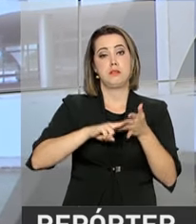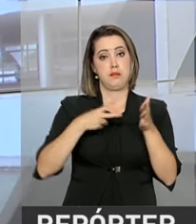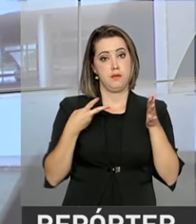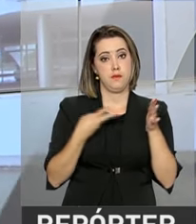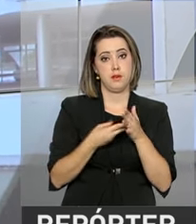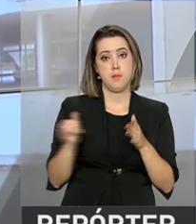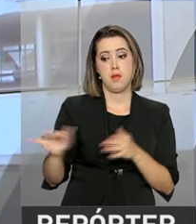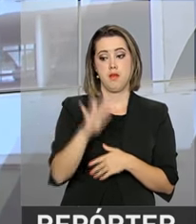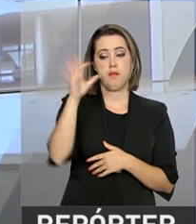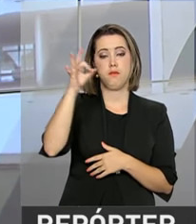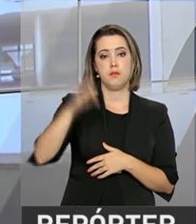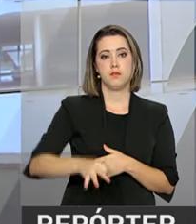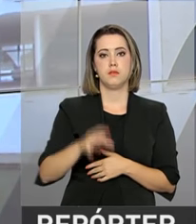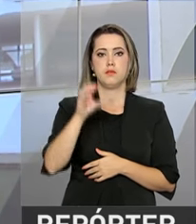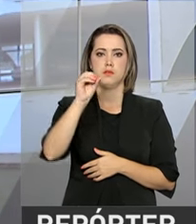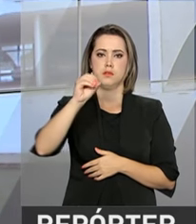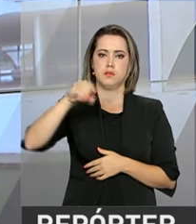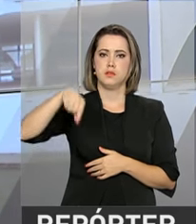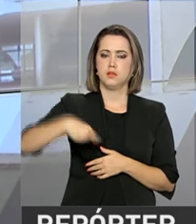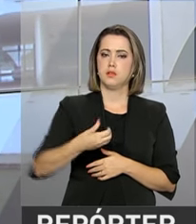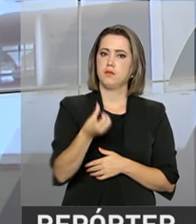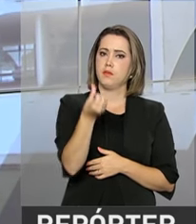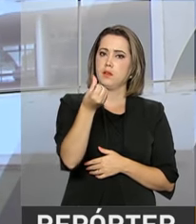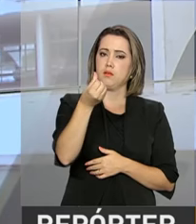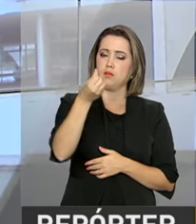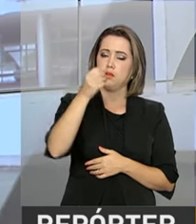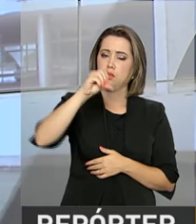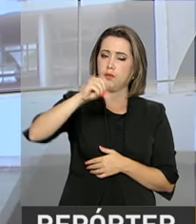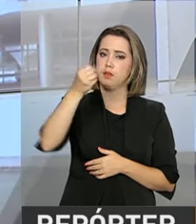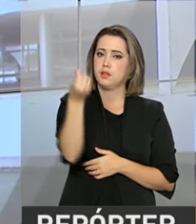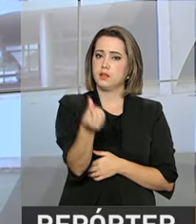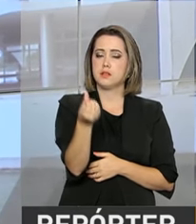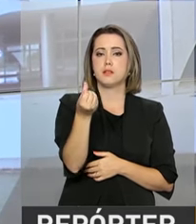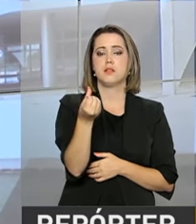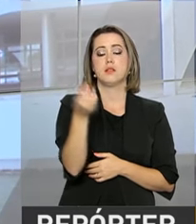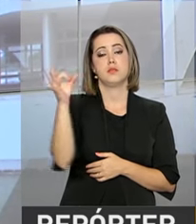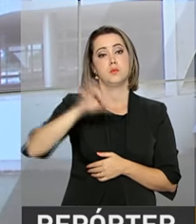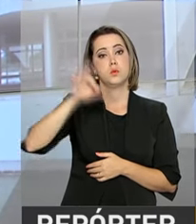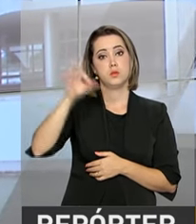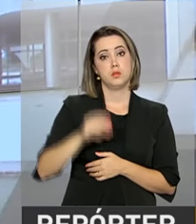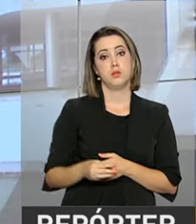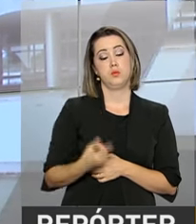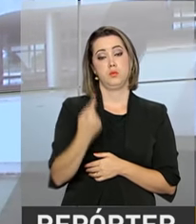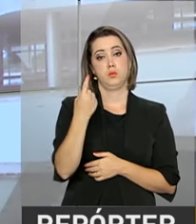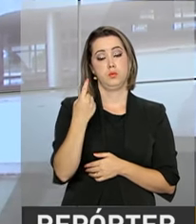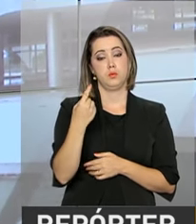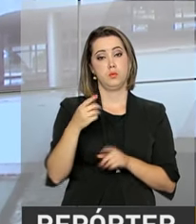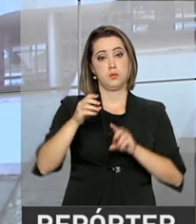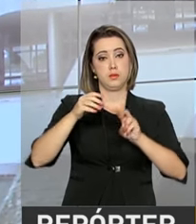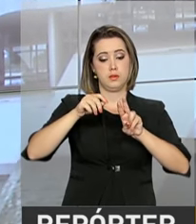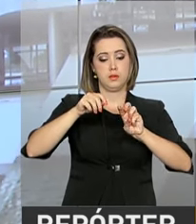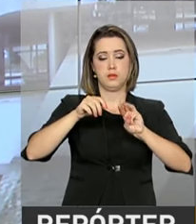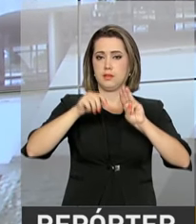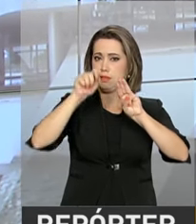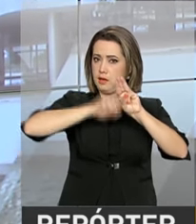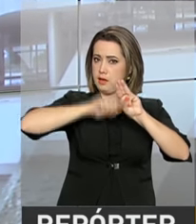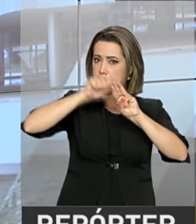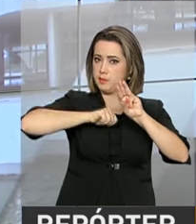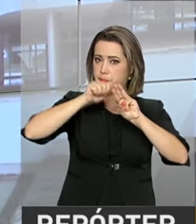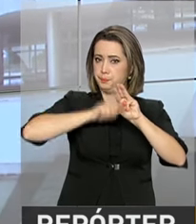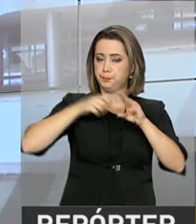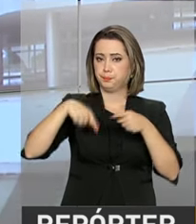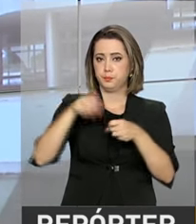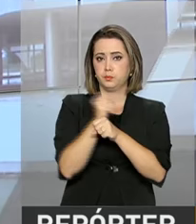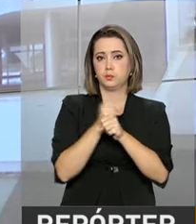de 0,96% nos primeiros 3 meses de 2017. É o menor índice desde o início do Plano